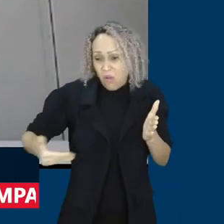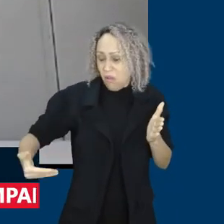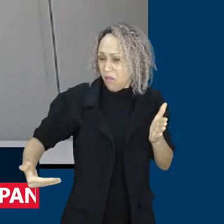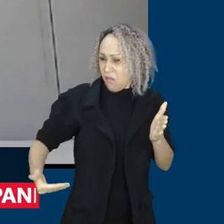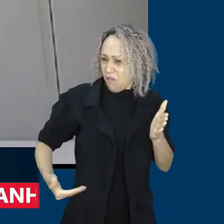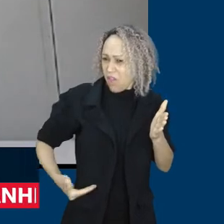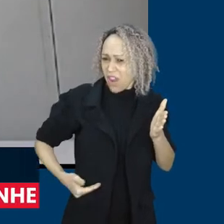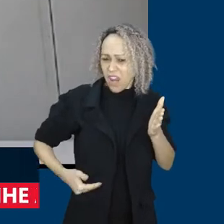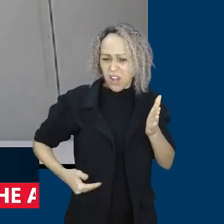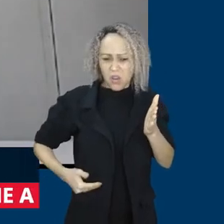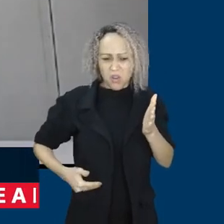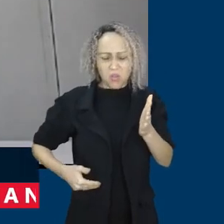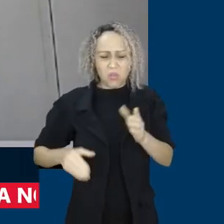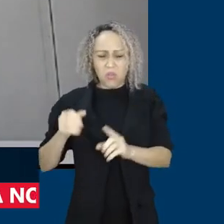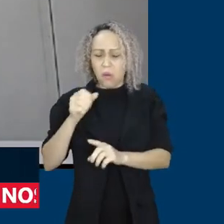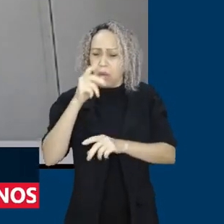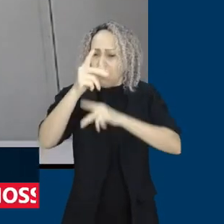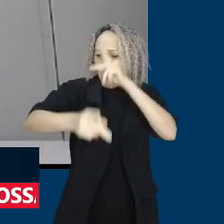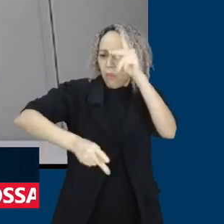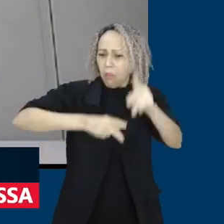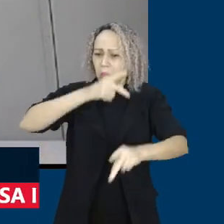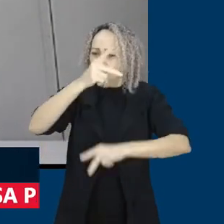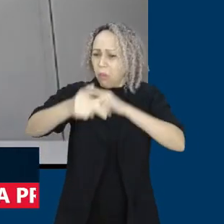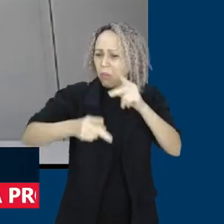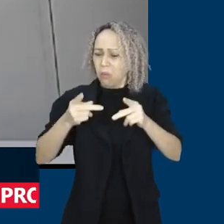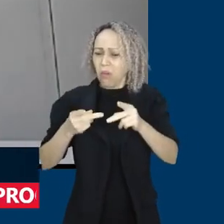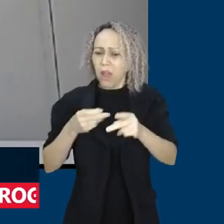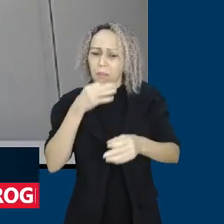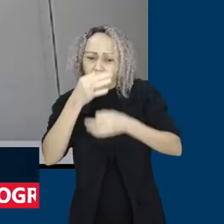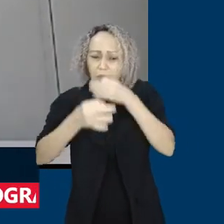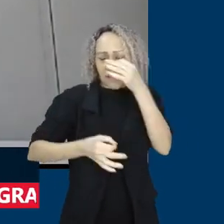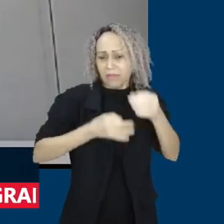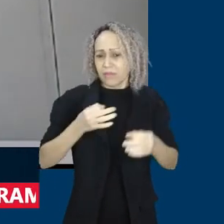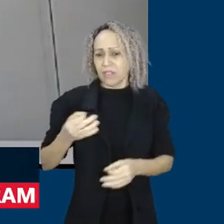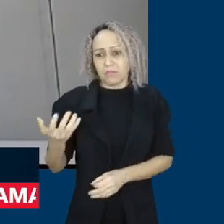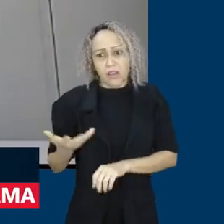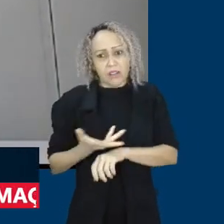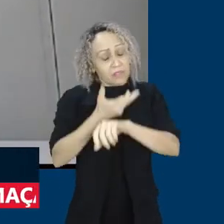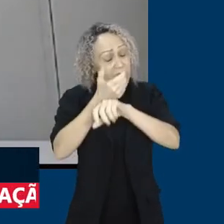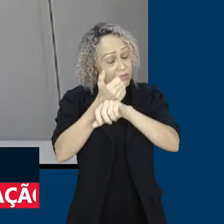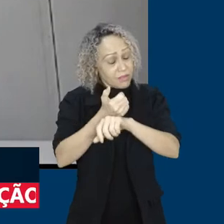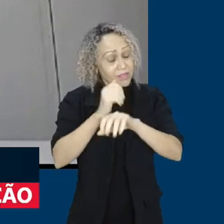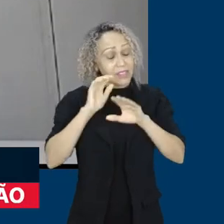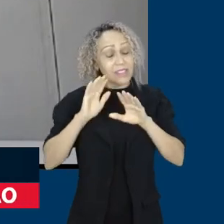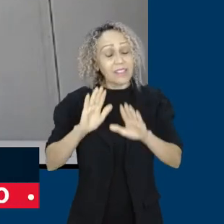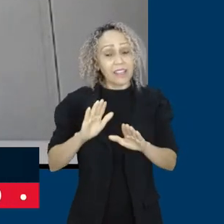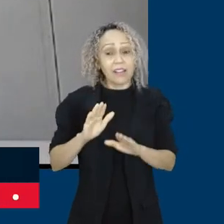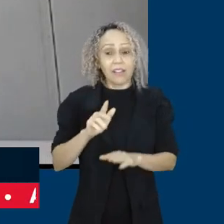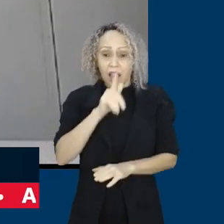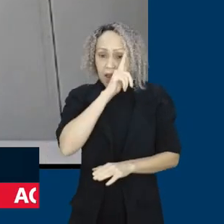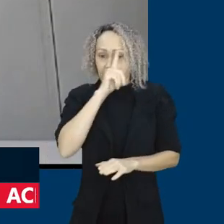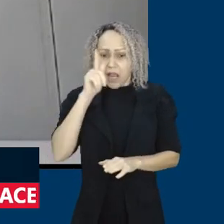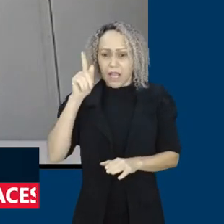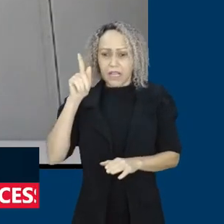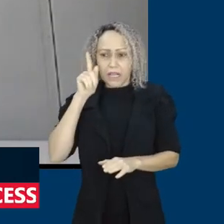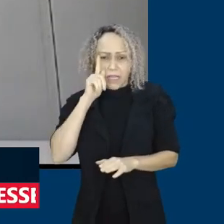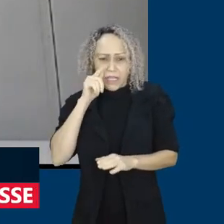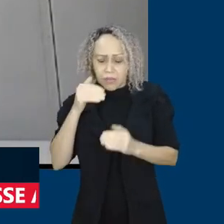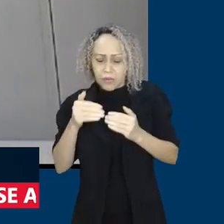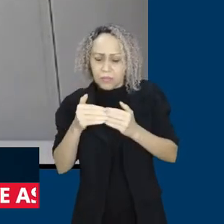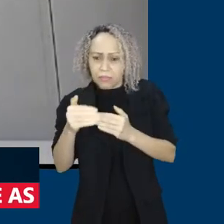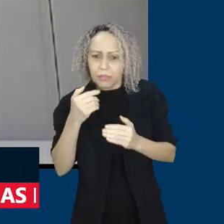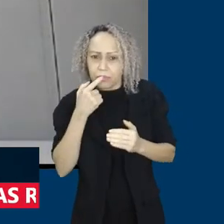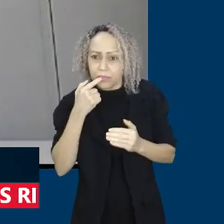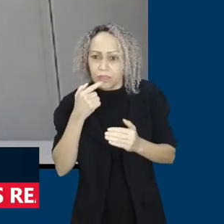nos empenhadas aqui Inclusive a presidente da Greice nos receberá coordenação executiva Daqui alguns minutos